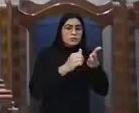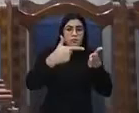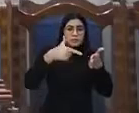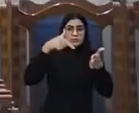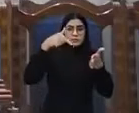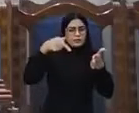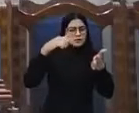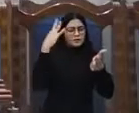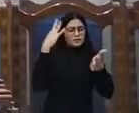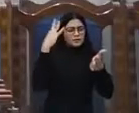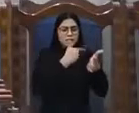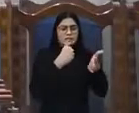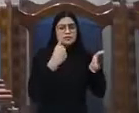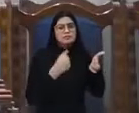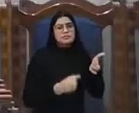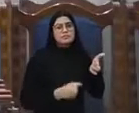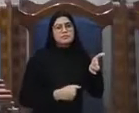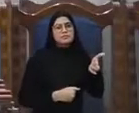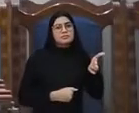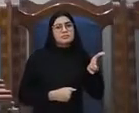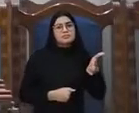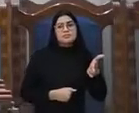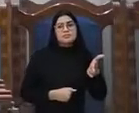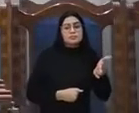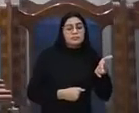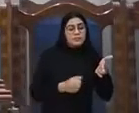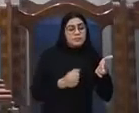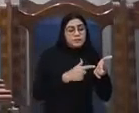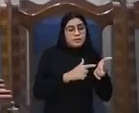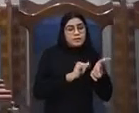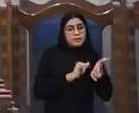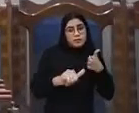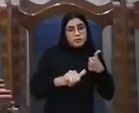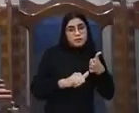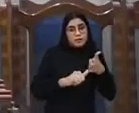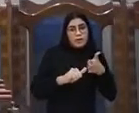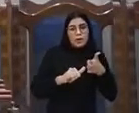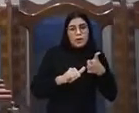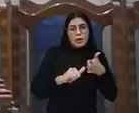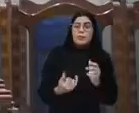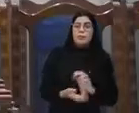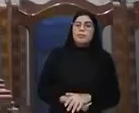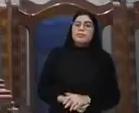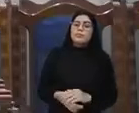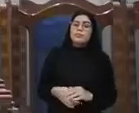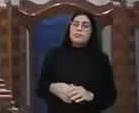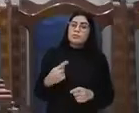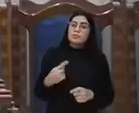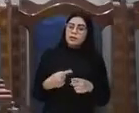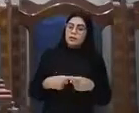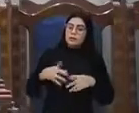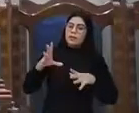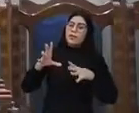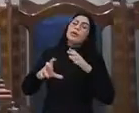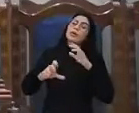Coisa linda. Diz assim, ó: para que buscassem o Senhor, se